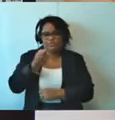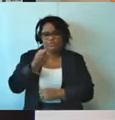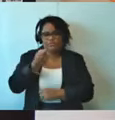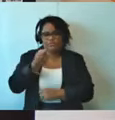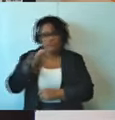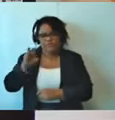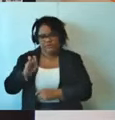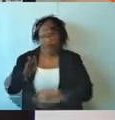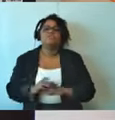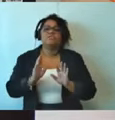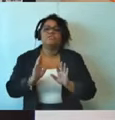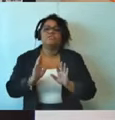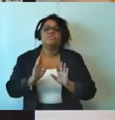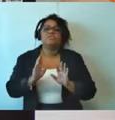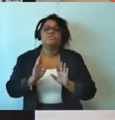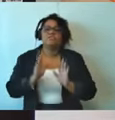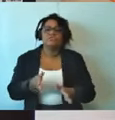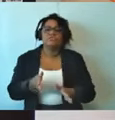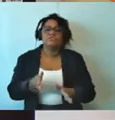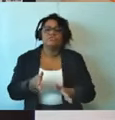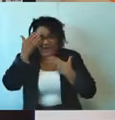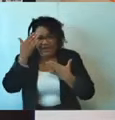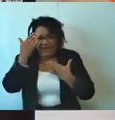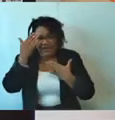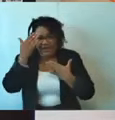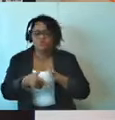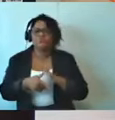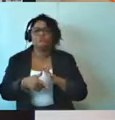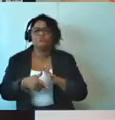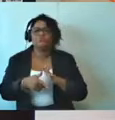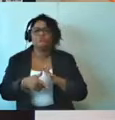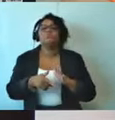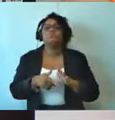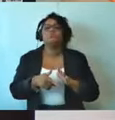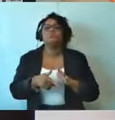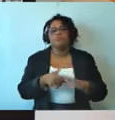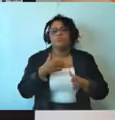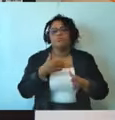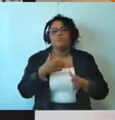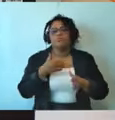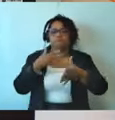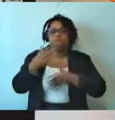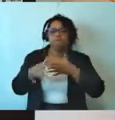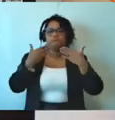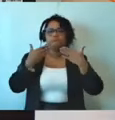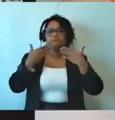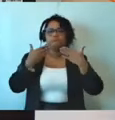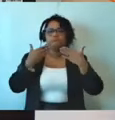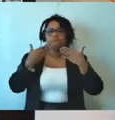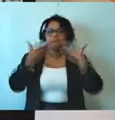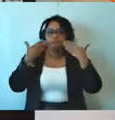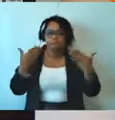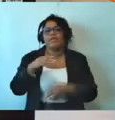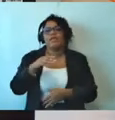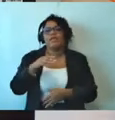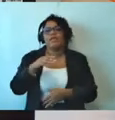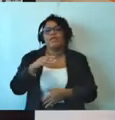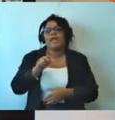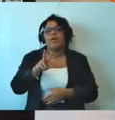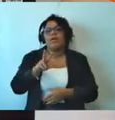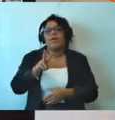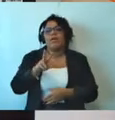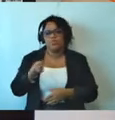falas públicas do nosso prefeito Álvaro Damião, que já tem sinalizado positivamente sobre a implantação das